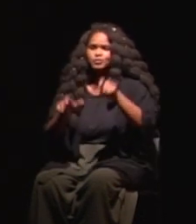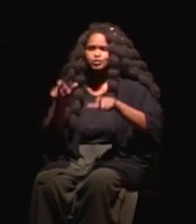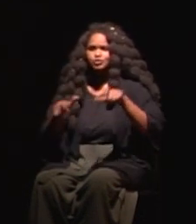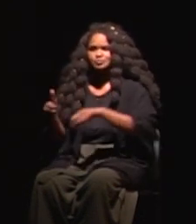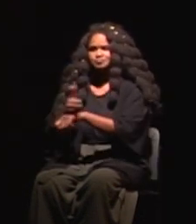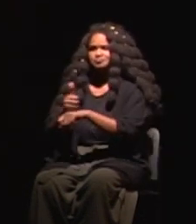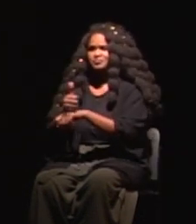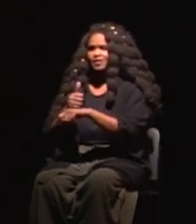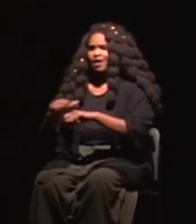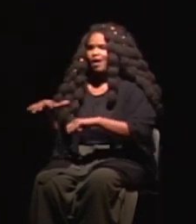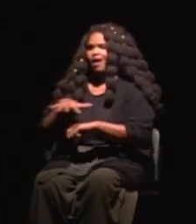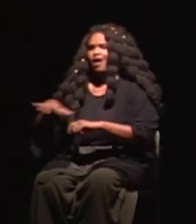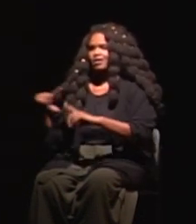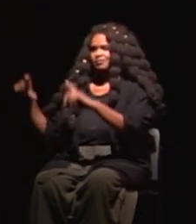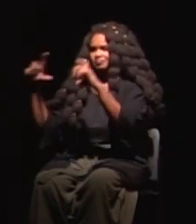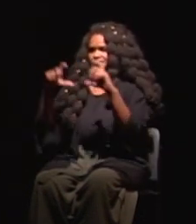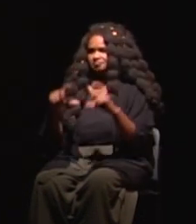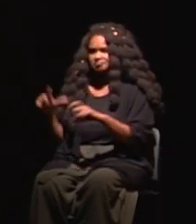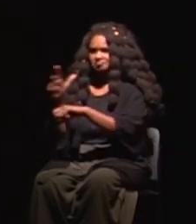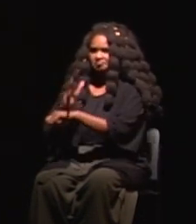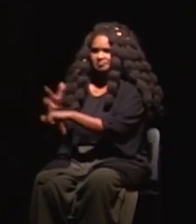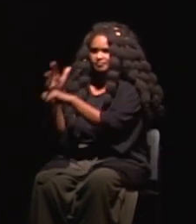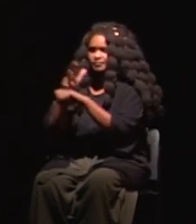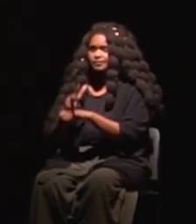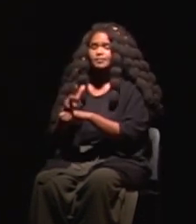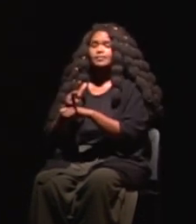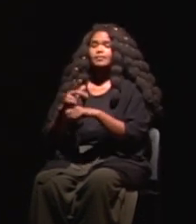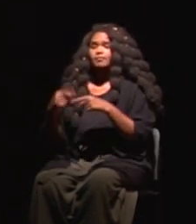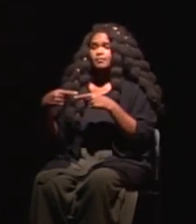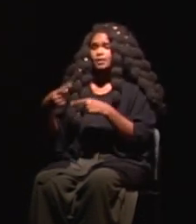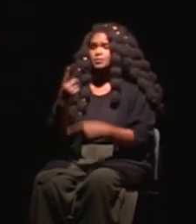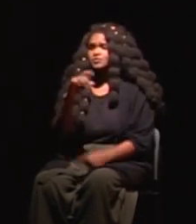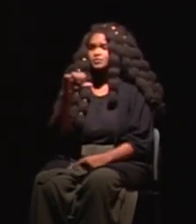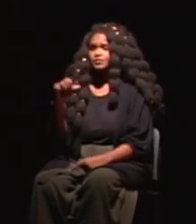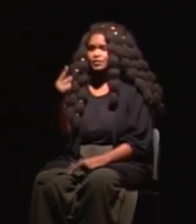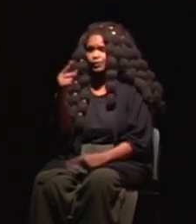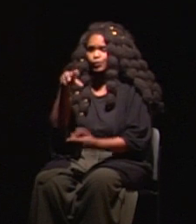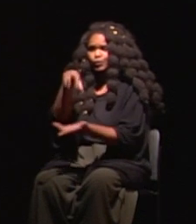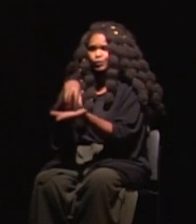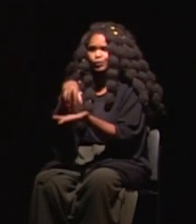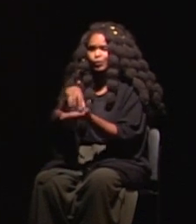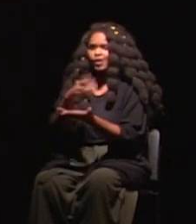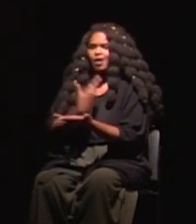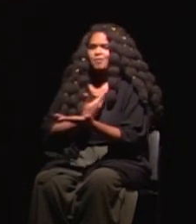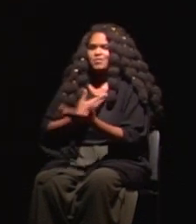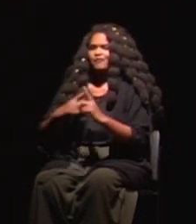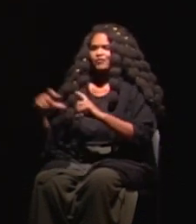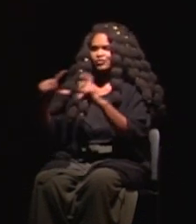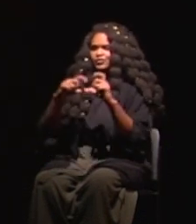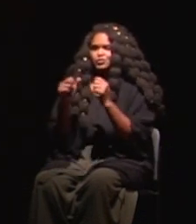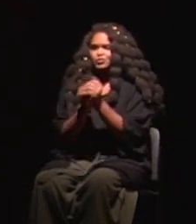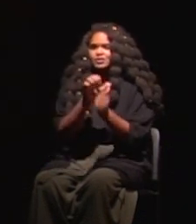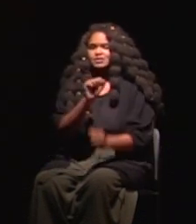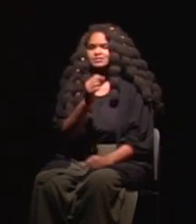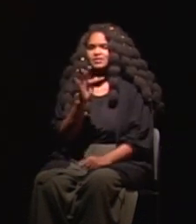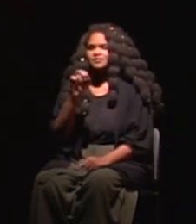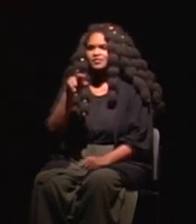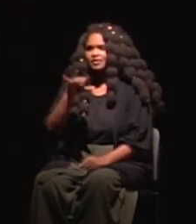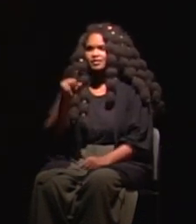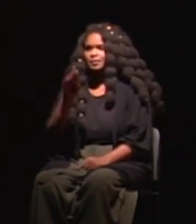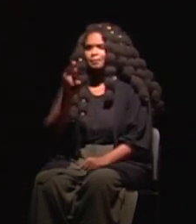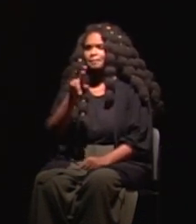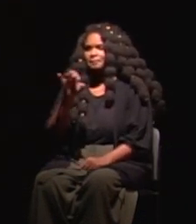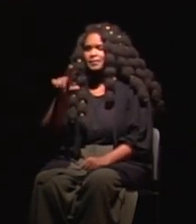imagem. Em 91, fundou a Anafoto, Núcleo dos Amigos da Fotografia, junto com a Stefânia Abril e